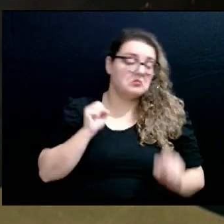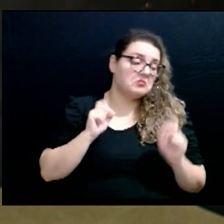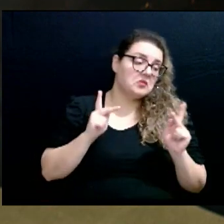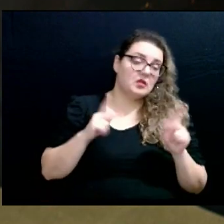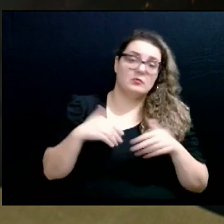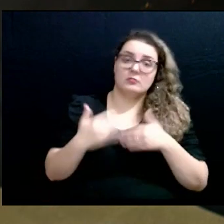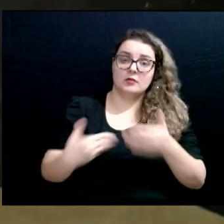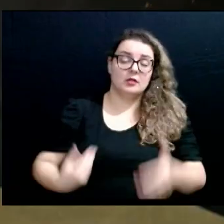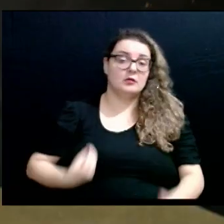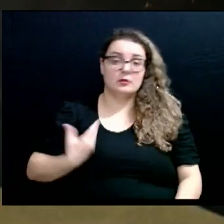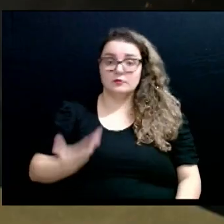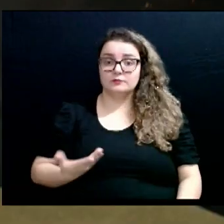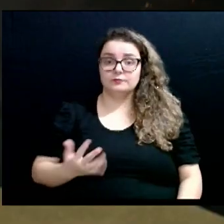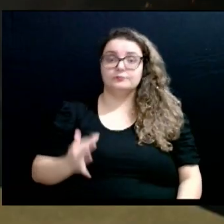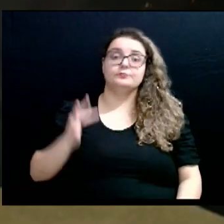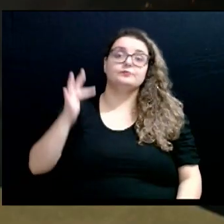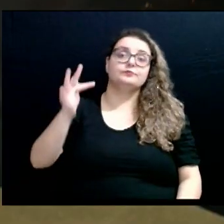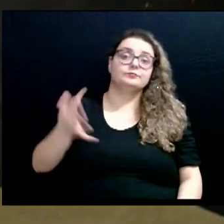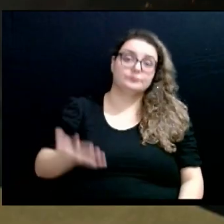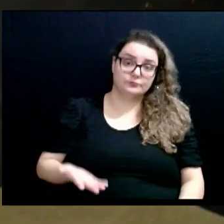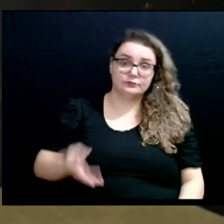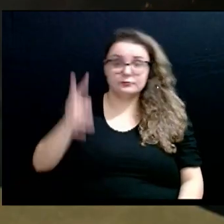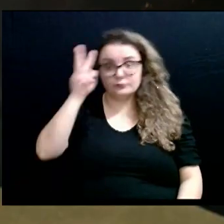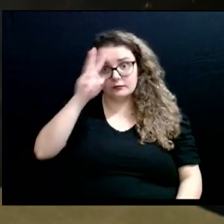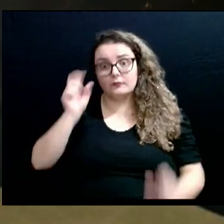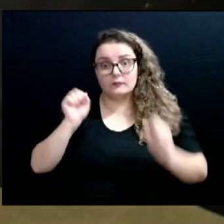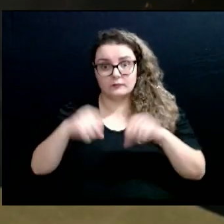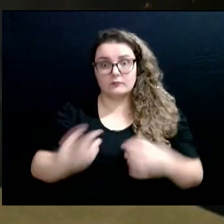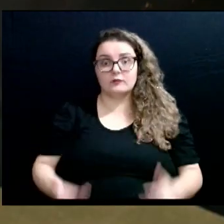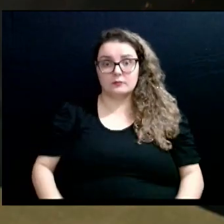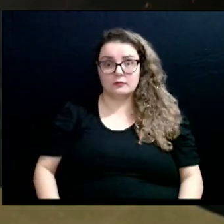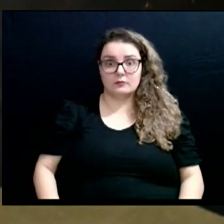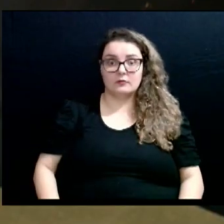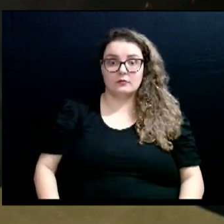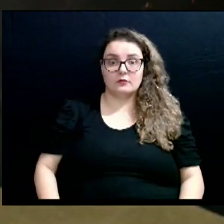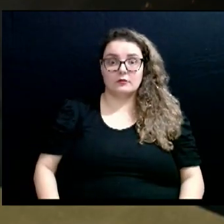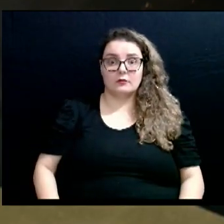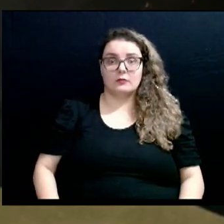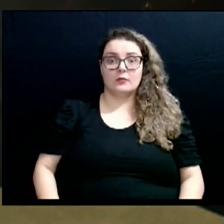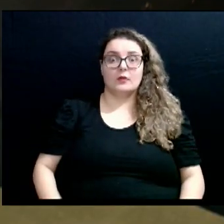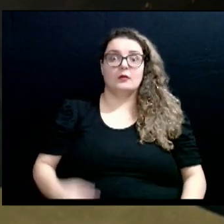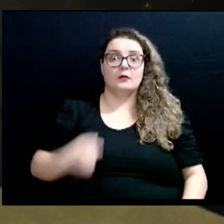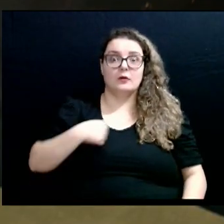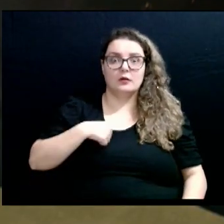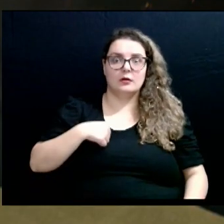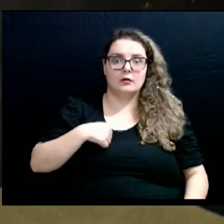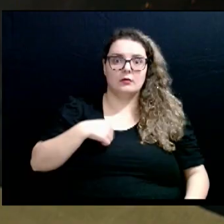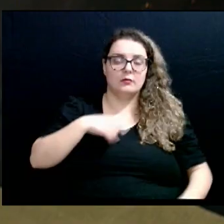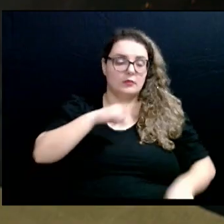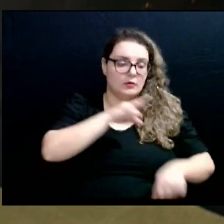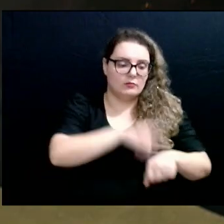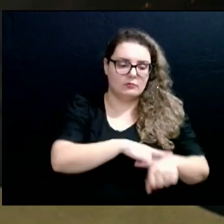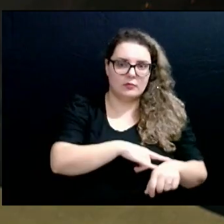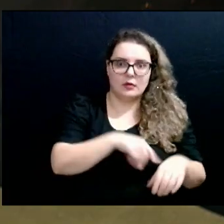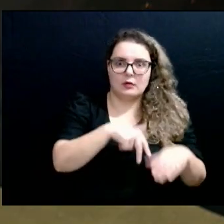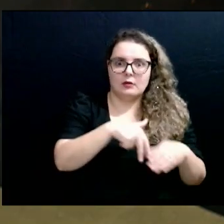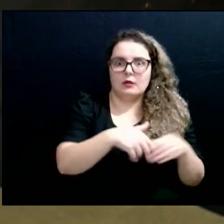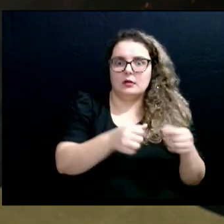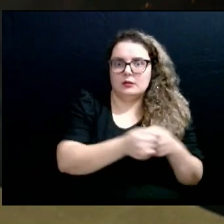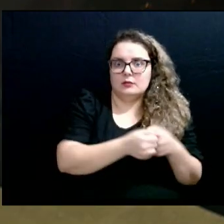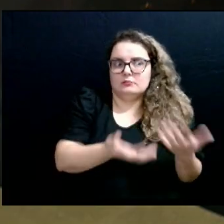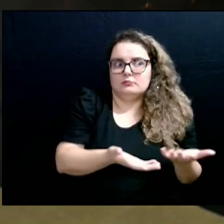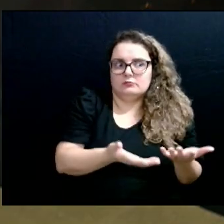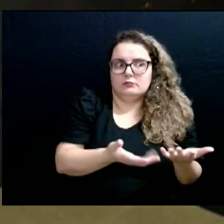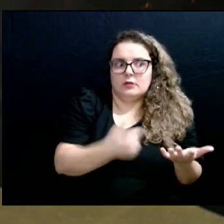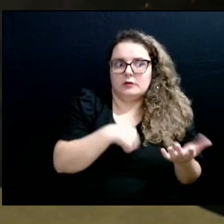lá na frente vai lembrar sim, mas vai falar: "Olha, lembra aquele dia eu fiquei preso no banheiro? Nossa, fiquei com medo, mas ainda bem que deu certo", né, e tá tudo Isso,